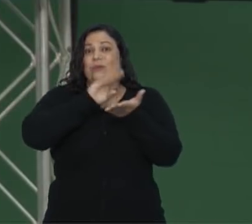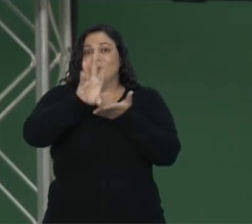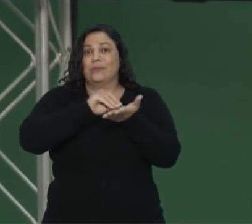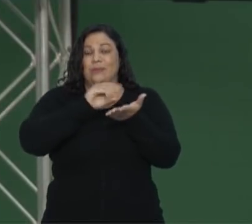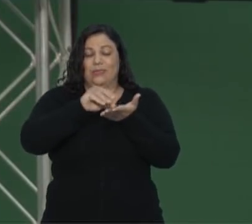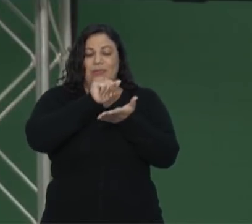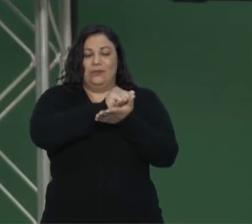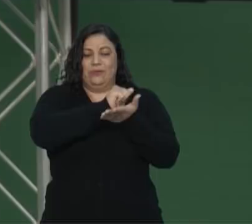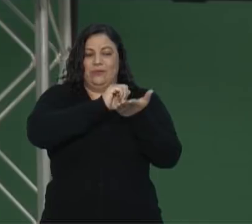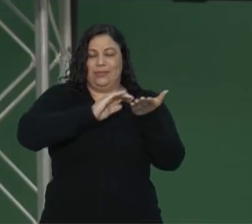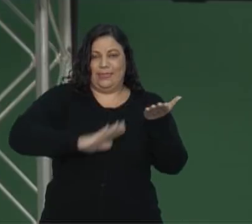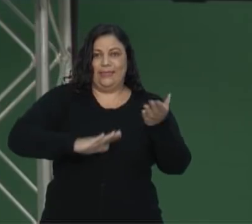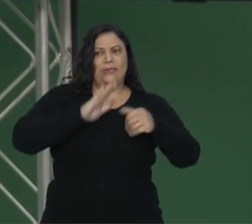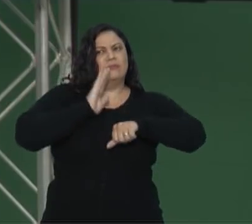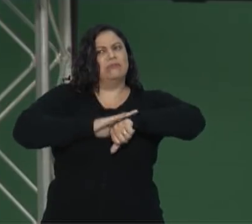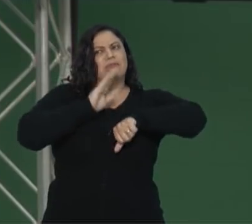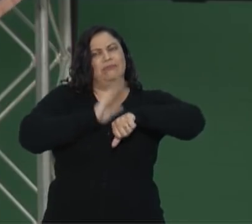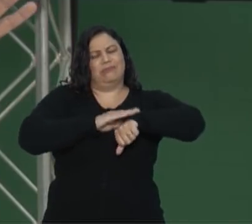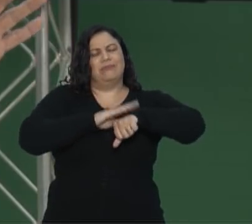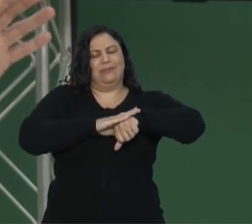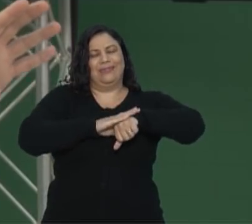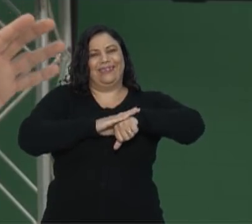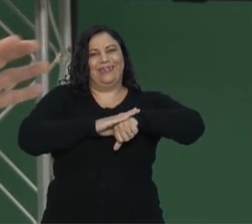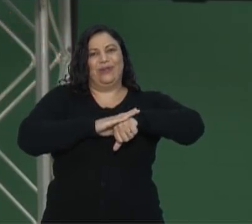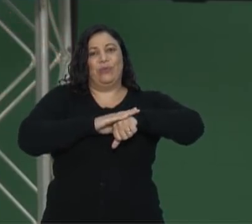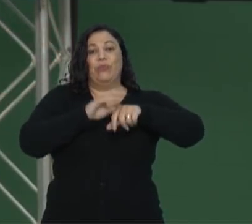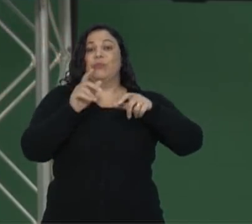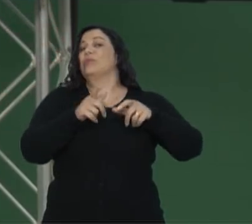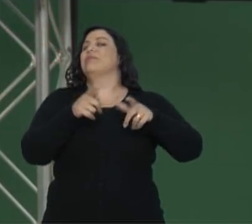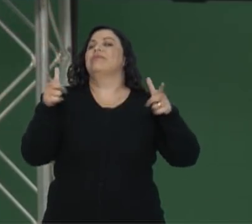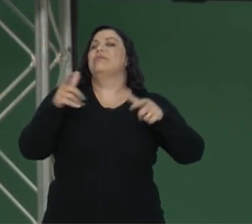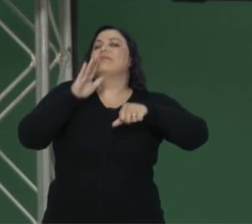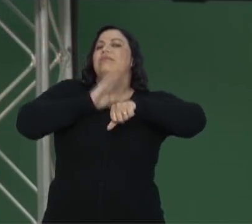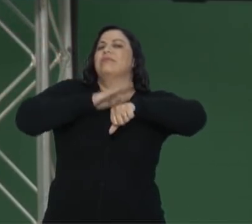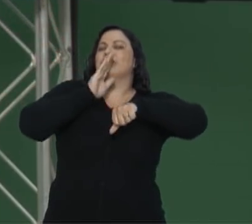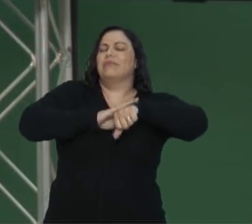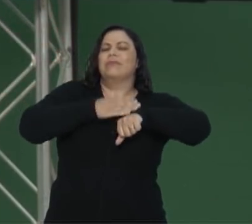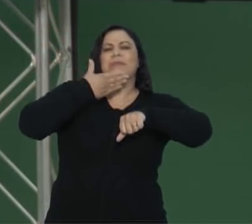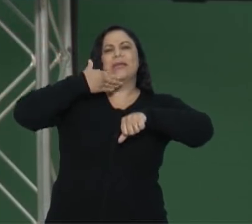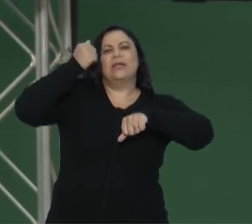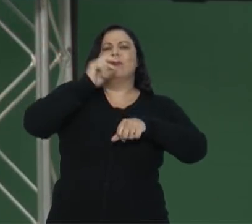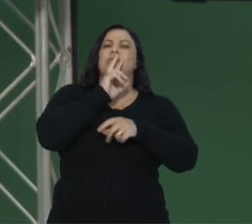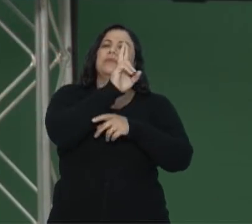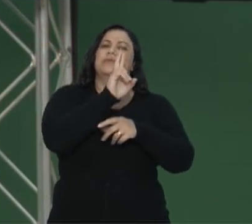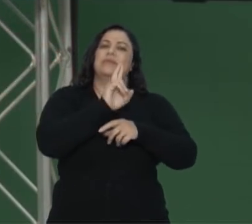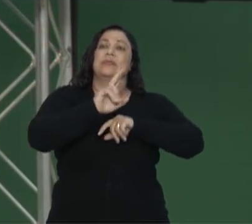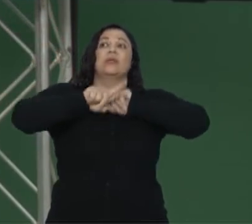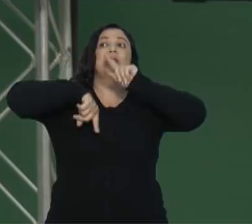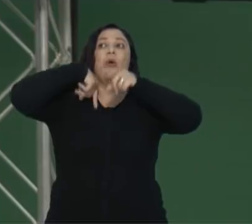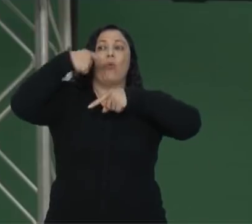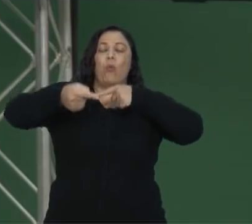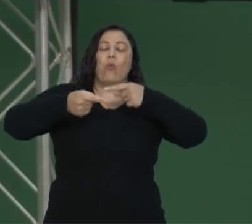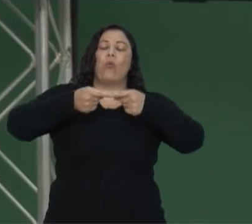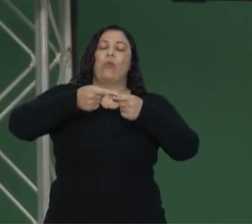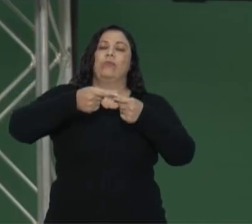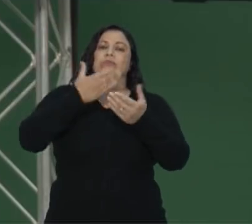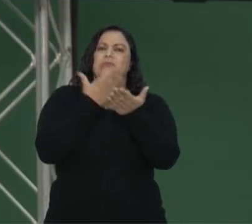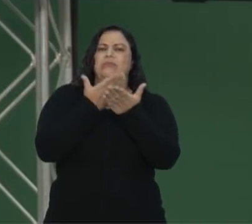caderno. Você tem um tempo maior para resolver, porque eu só corrijo na próxima aula. Então, com